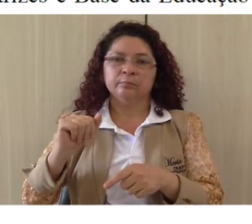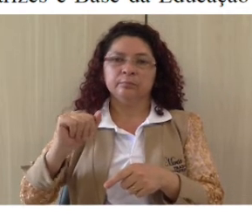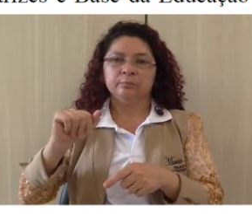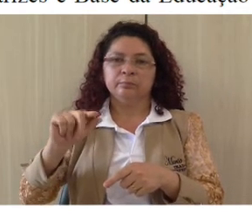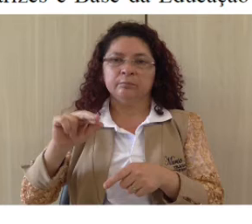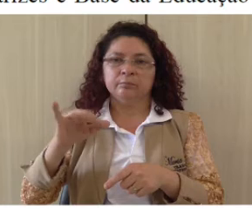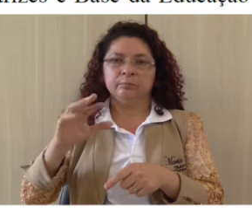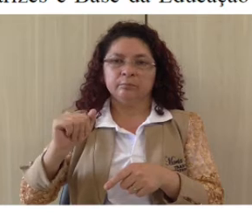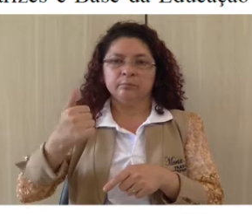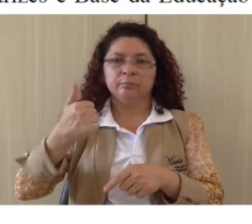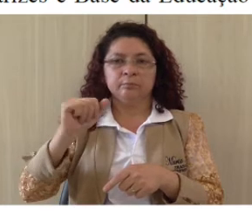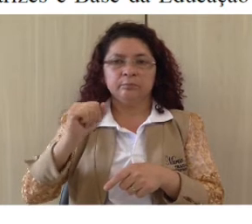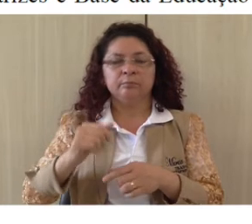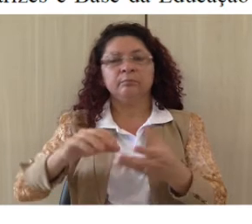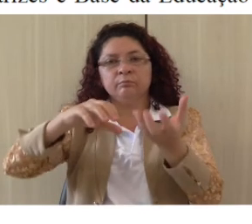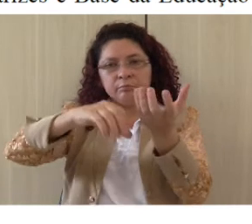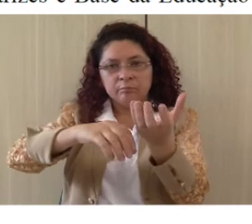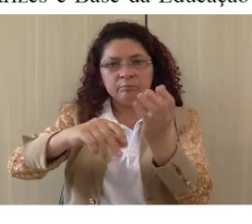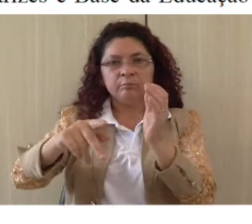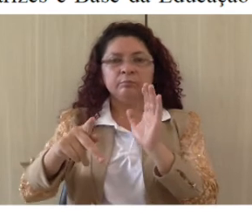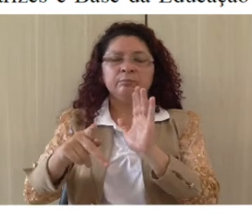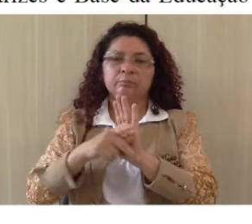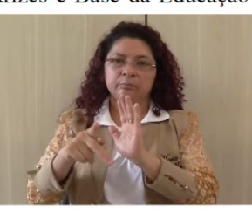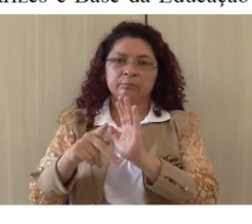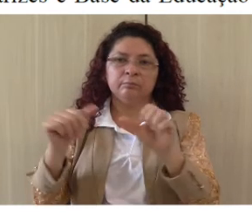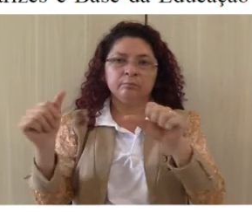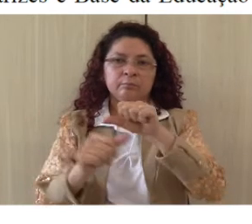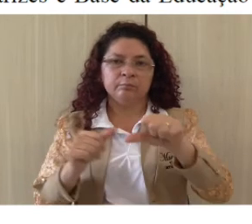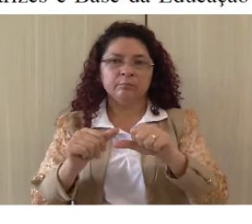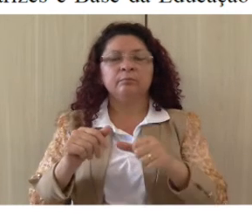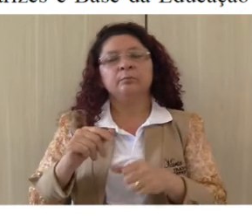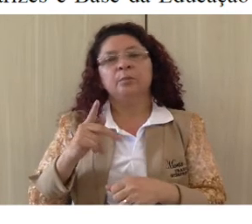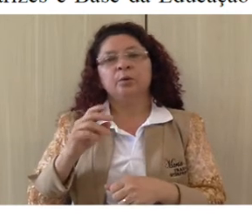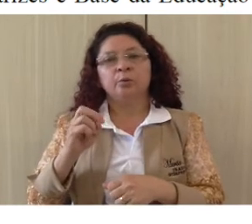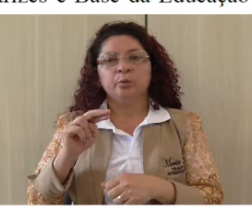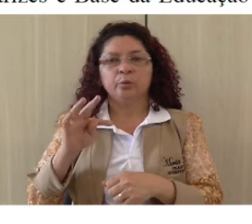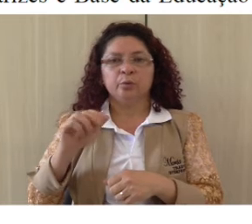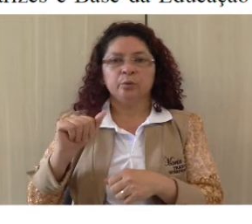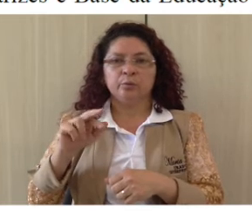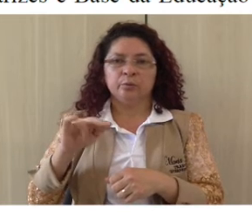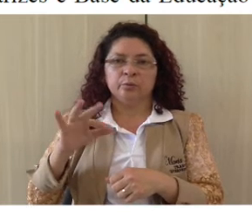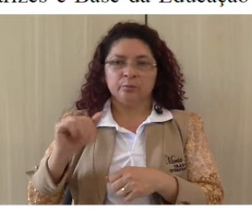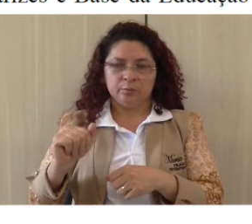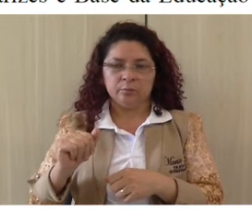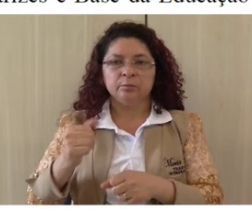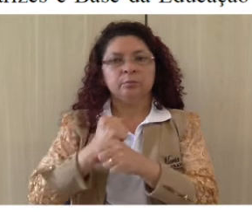18/2012, do Ministério da Educação, alterada pela Portaria número 09 de